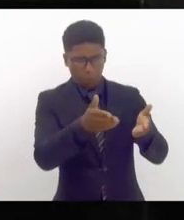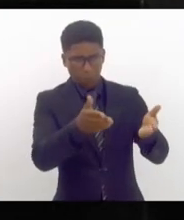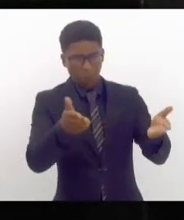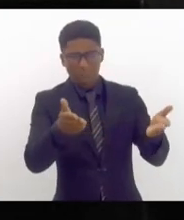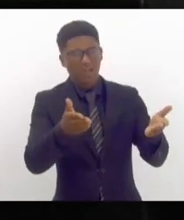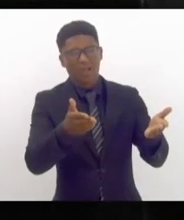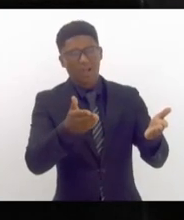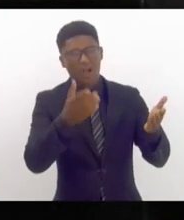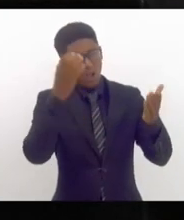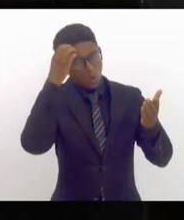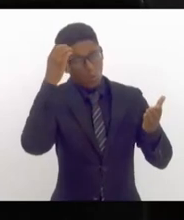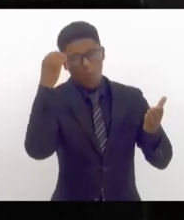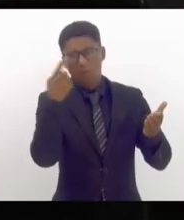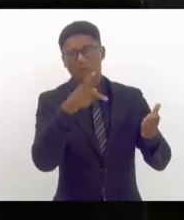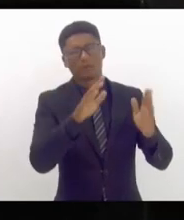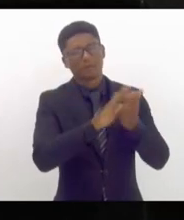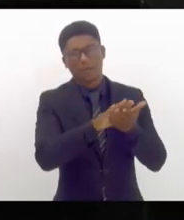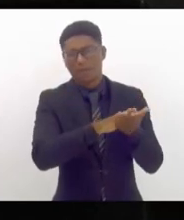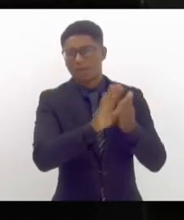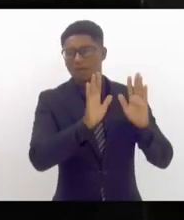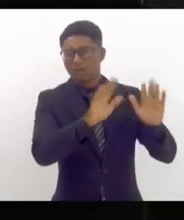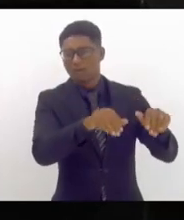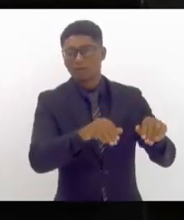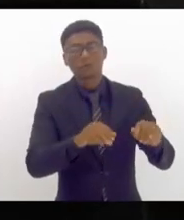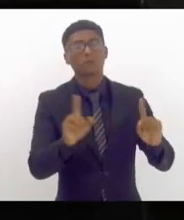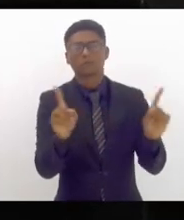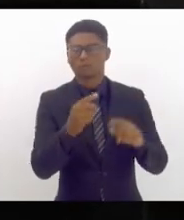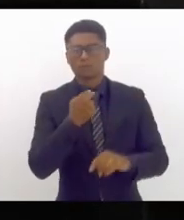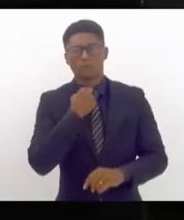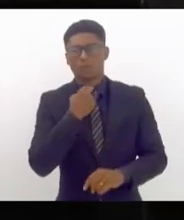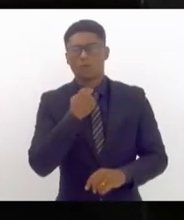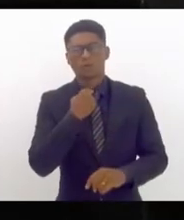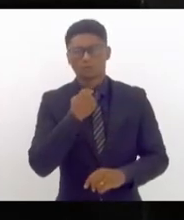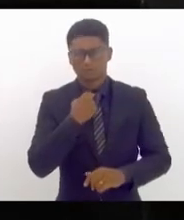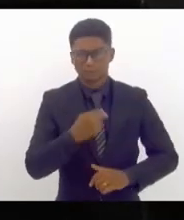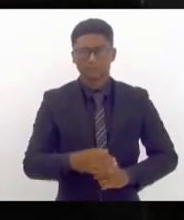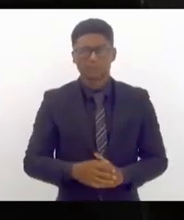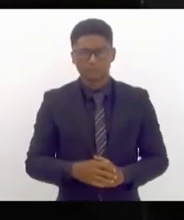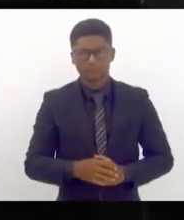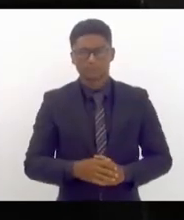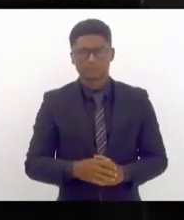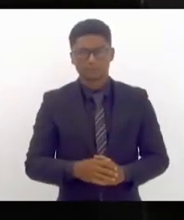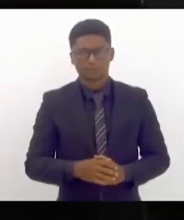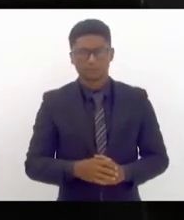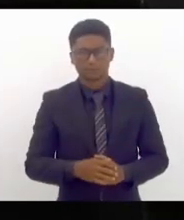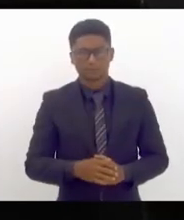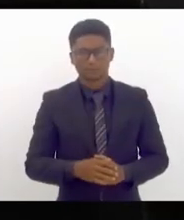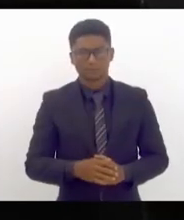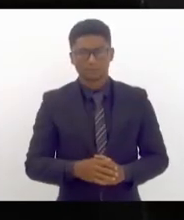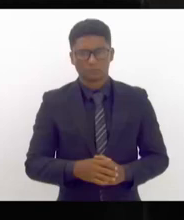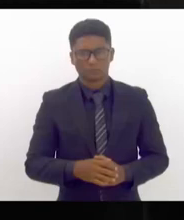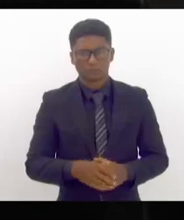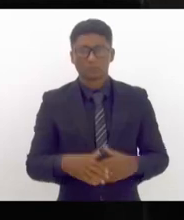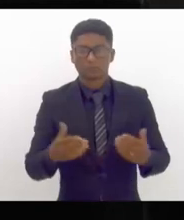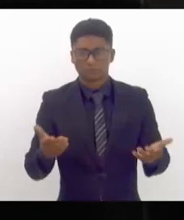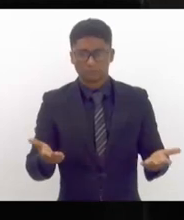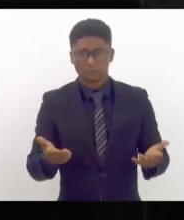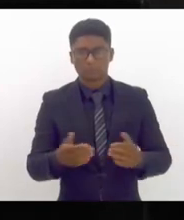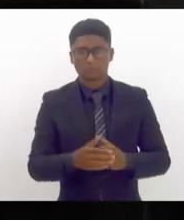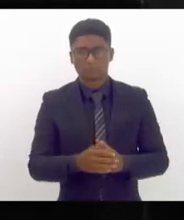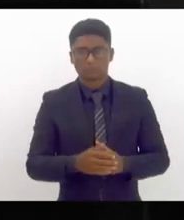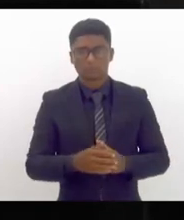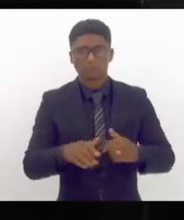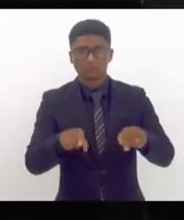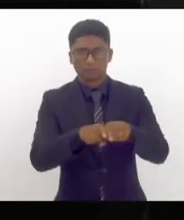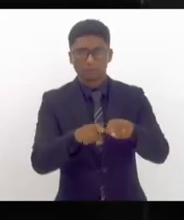responsabilização daqueles e daquelas que atentaram contra o Estado Democrático de Direito. E aí, senhora presidenta, muito